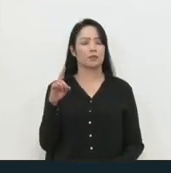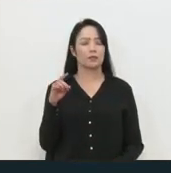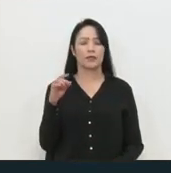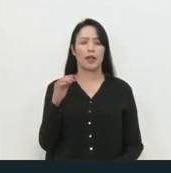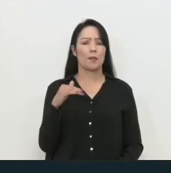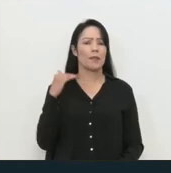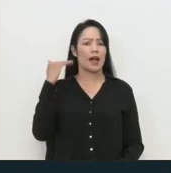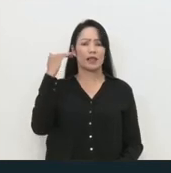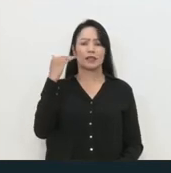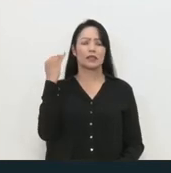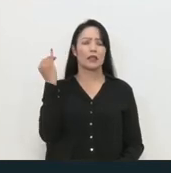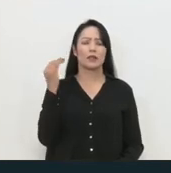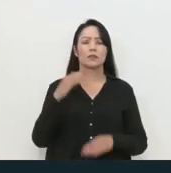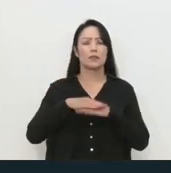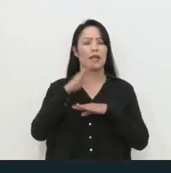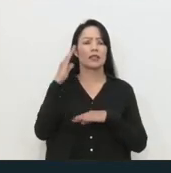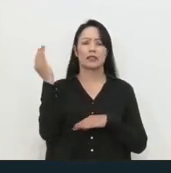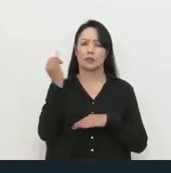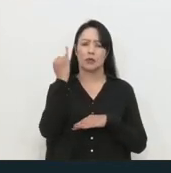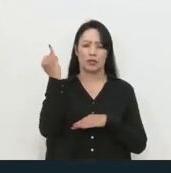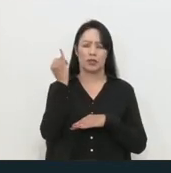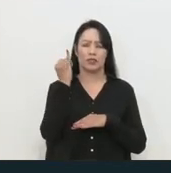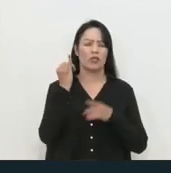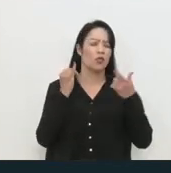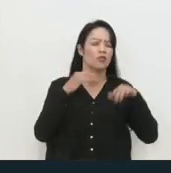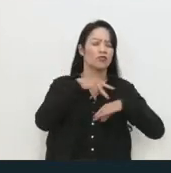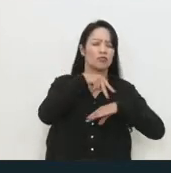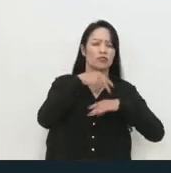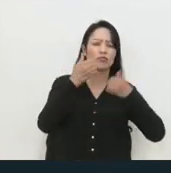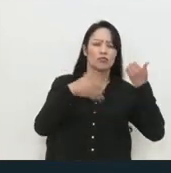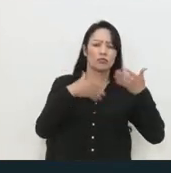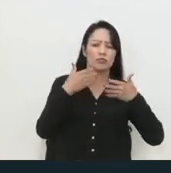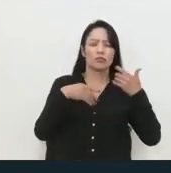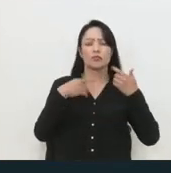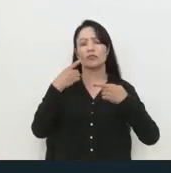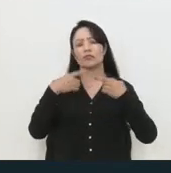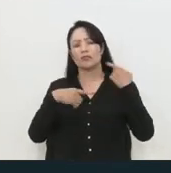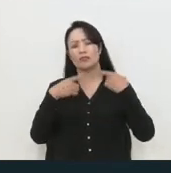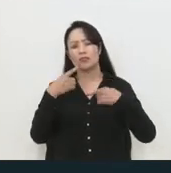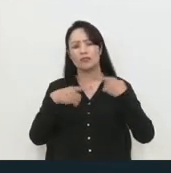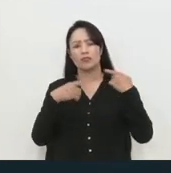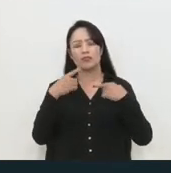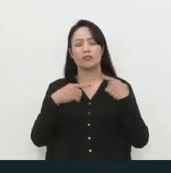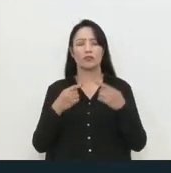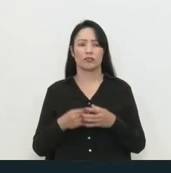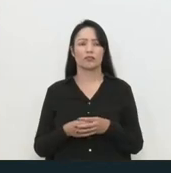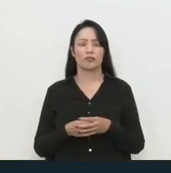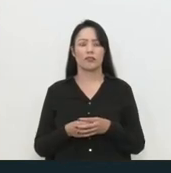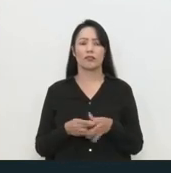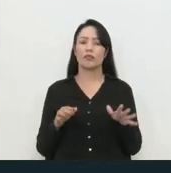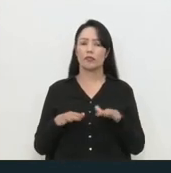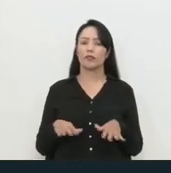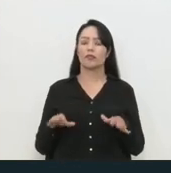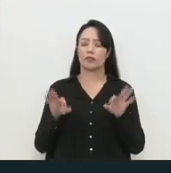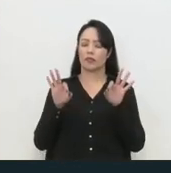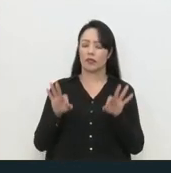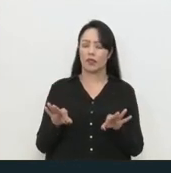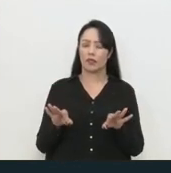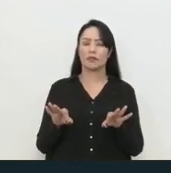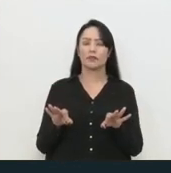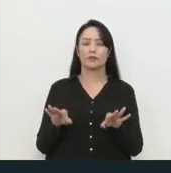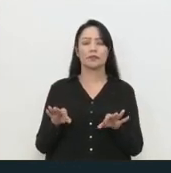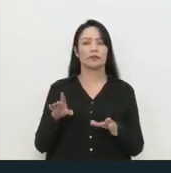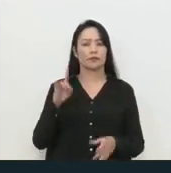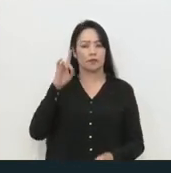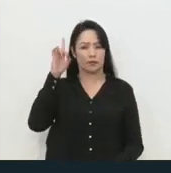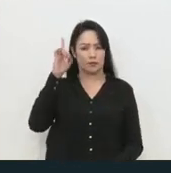de qualquer discurso de qualquer polêmica e nós temos que Honrar acima de tudo a Deus